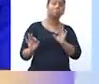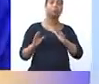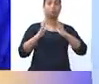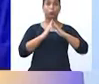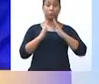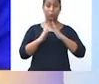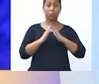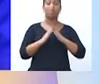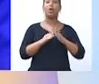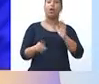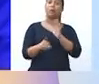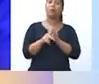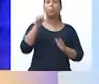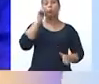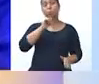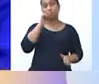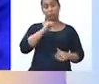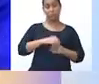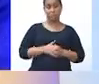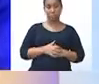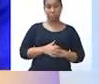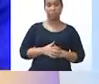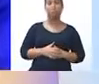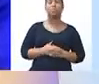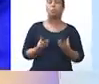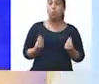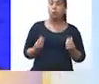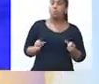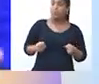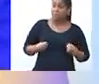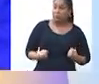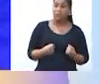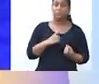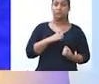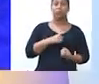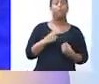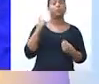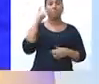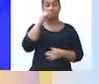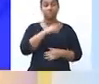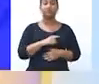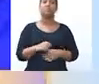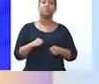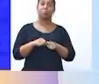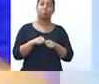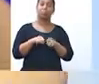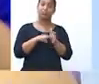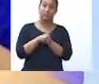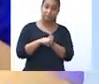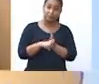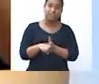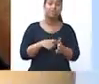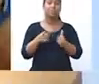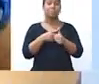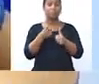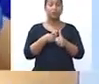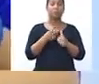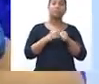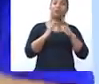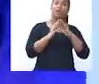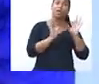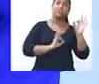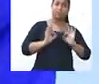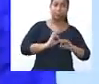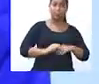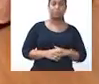lar ainda é da mulher. E isso também já gera muito esforço. Então, claro, fica mais difícil você fazer ciência se você está primeiro planejando como cuidar da casa,